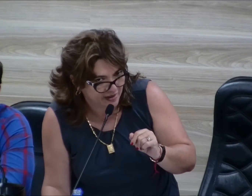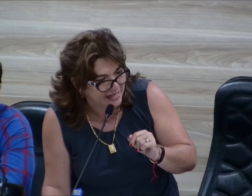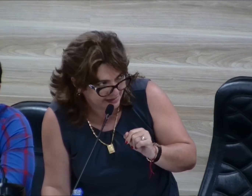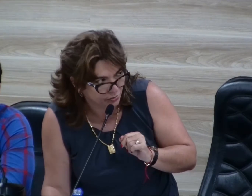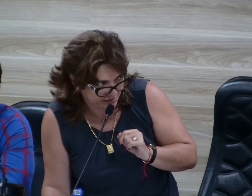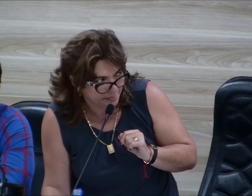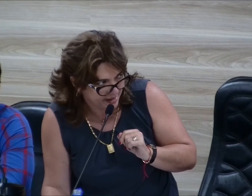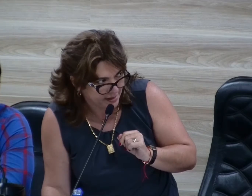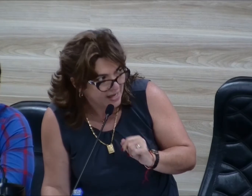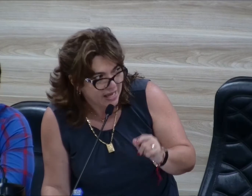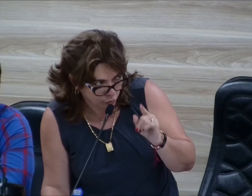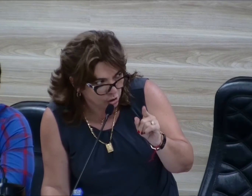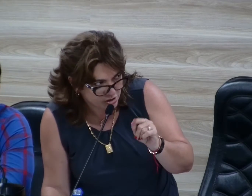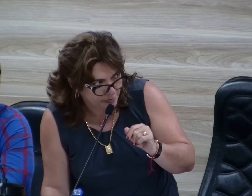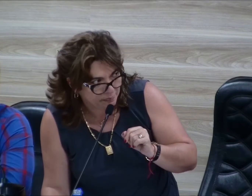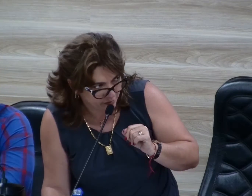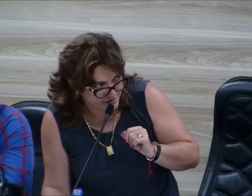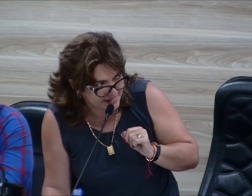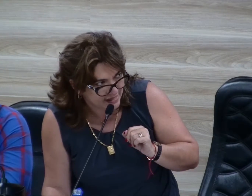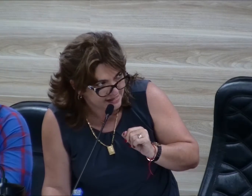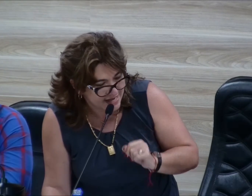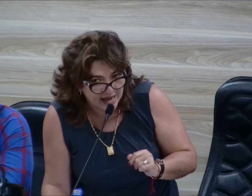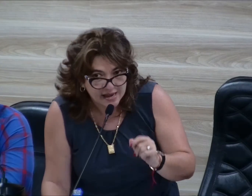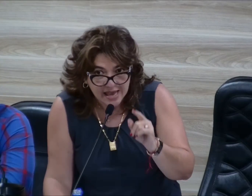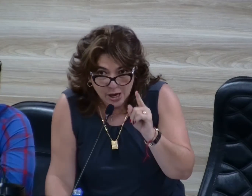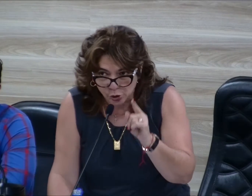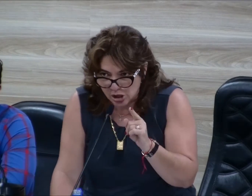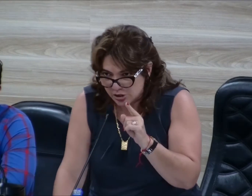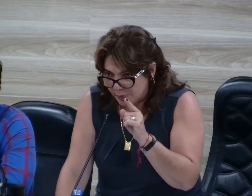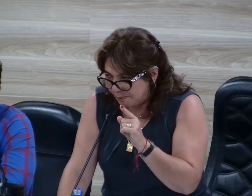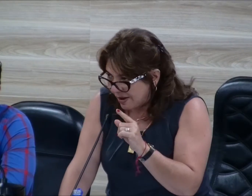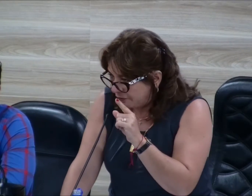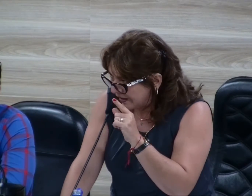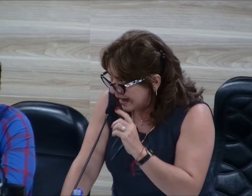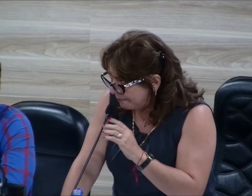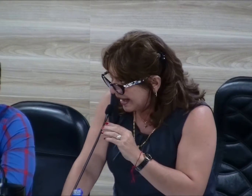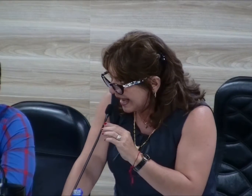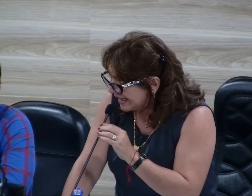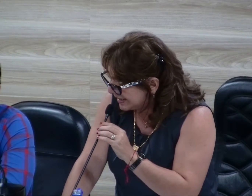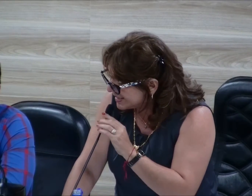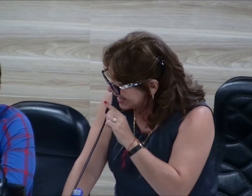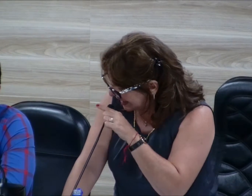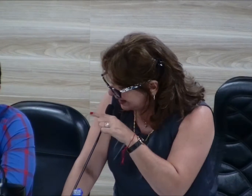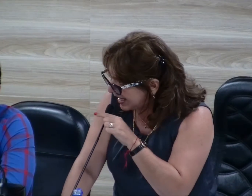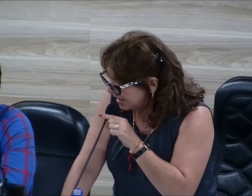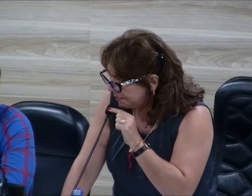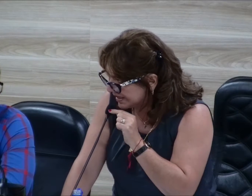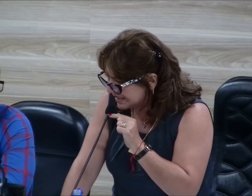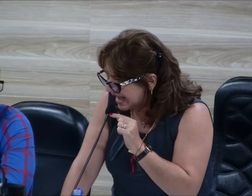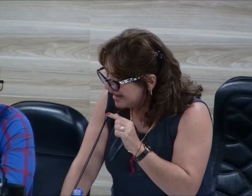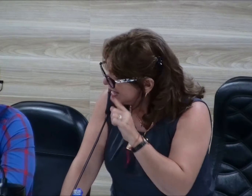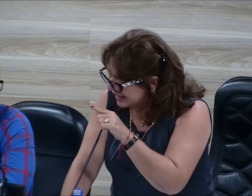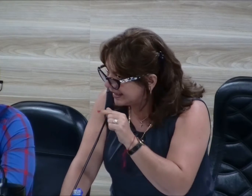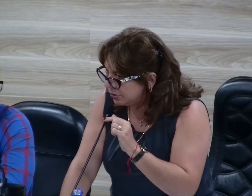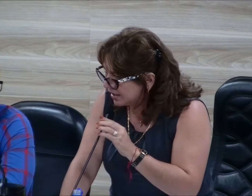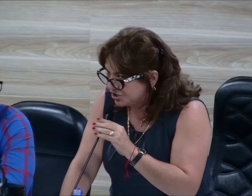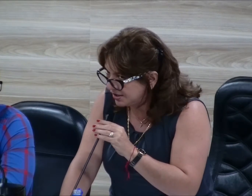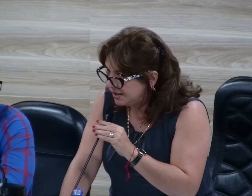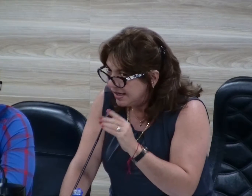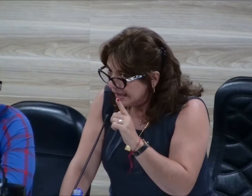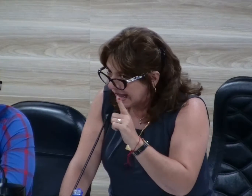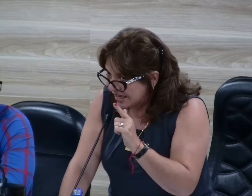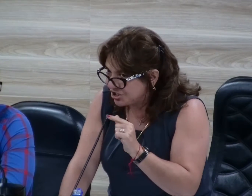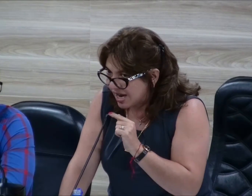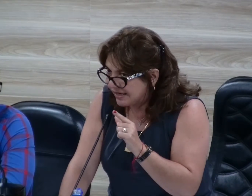papel falar não também. É o nosso papel fiscalizar, é o nosso papel falar para ele e dizer que ele tem que pensar naquilo que a